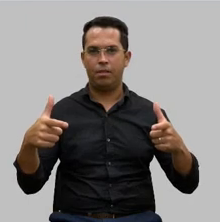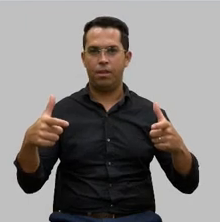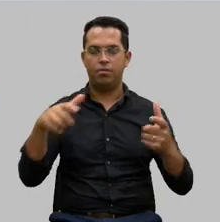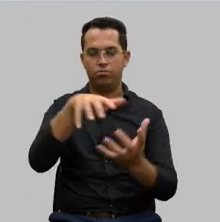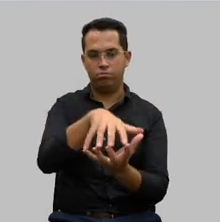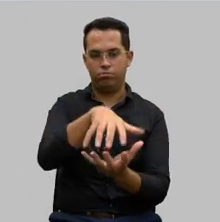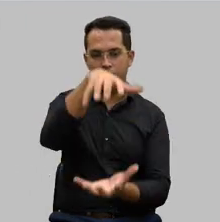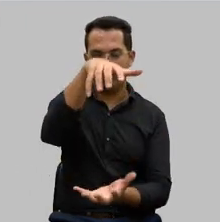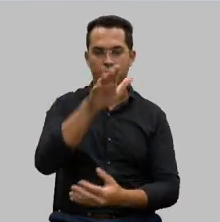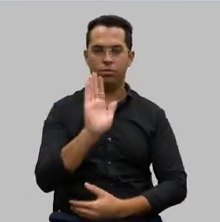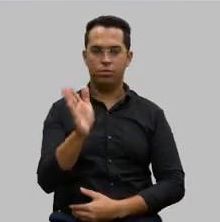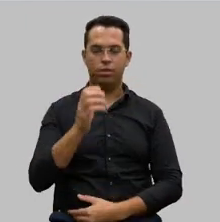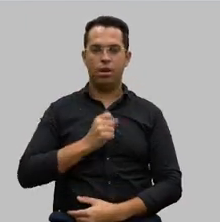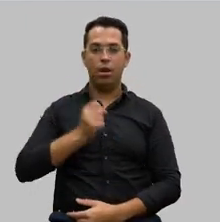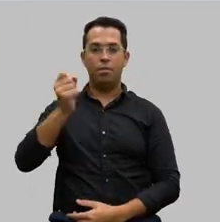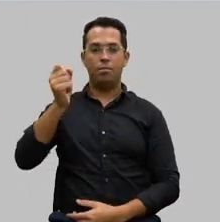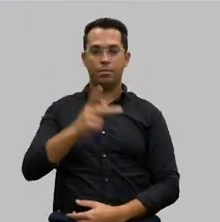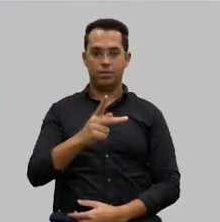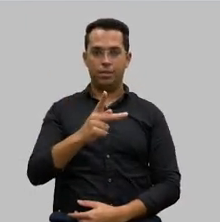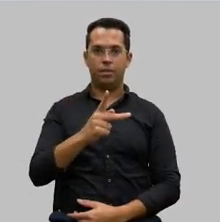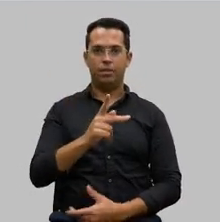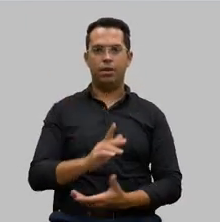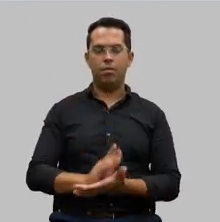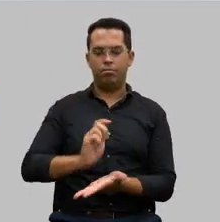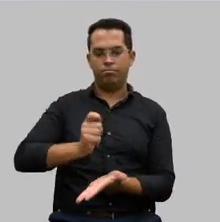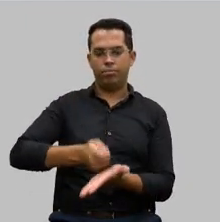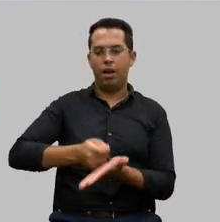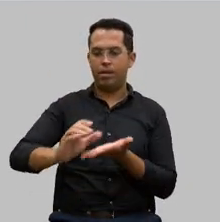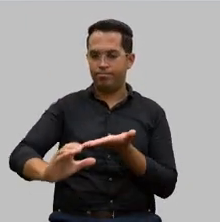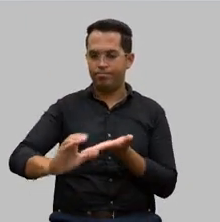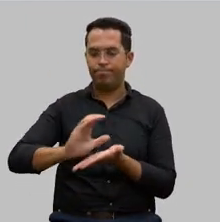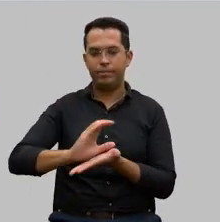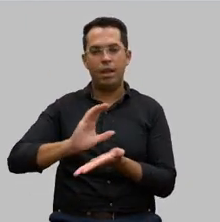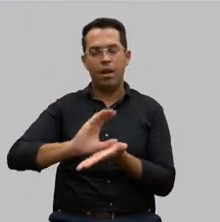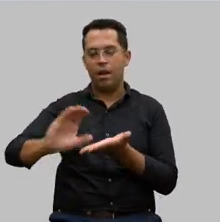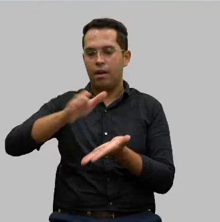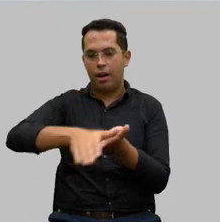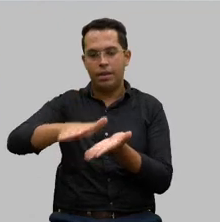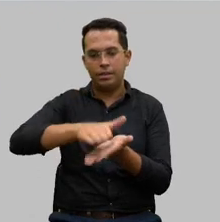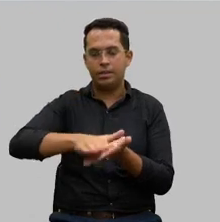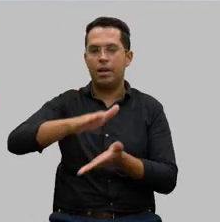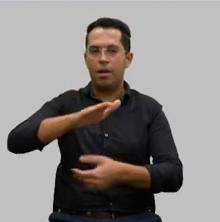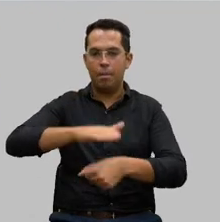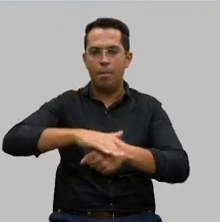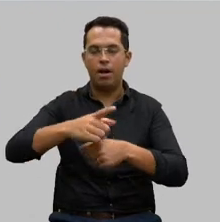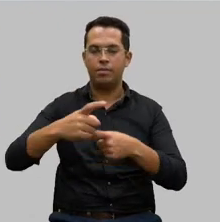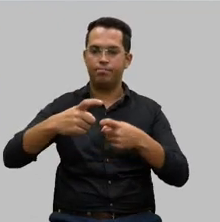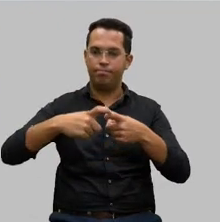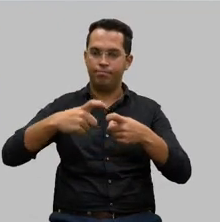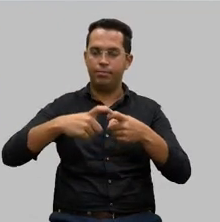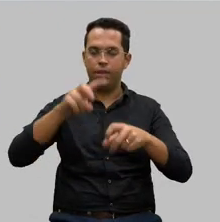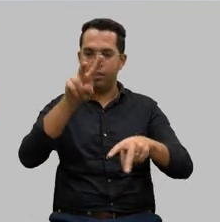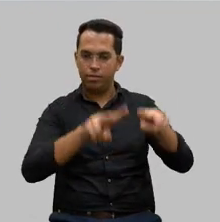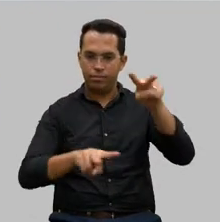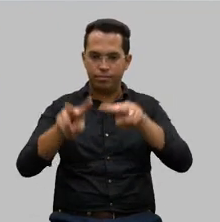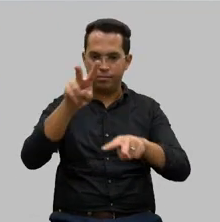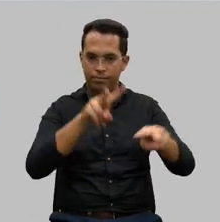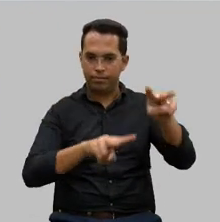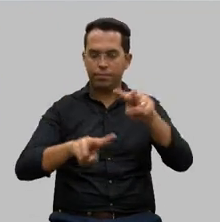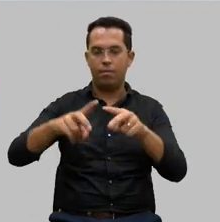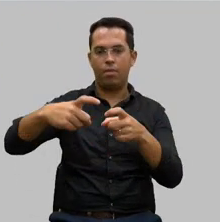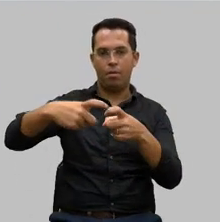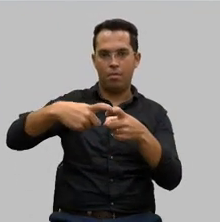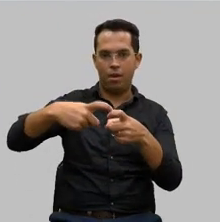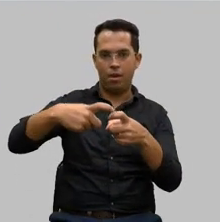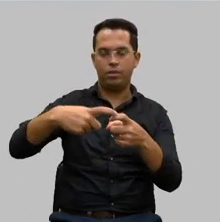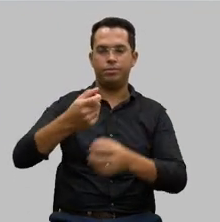aposentados Eles pagam muito mais consulta mais remédio mais mais tudo Por que que não eh Por que que o